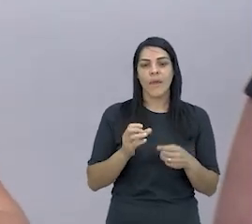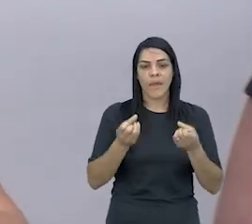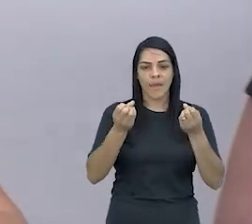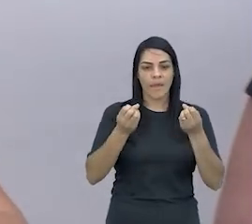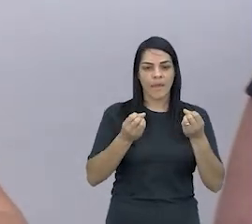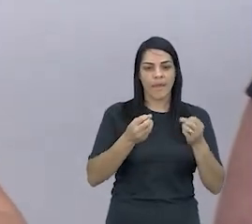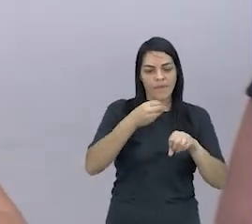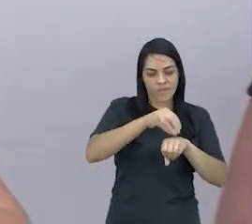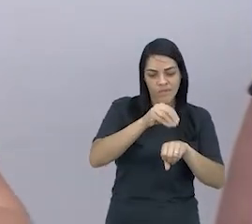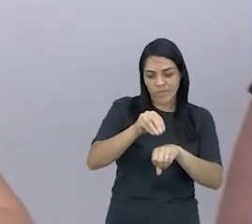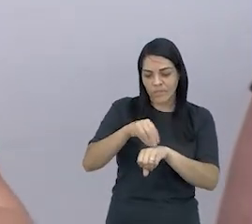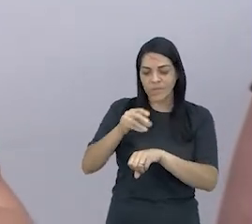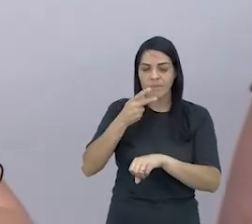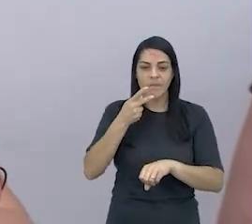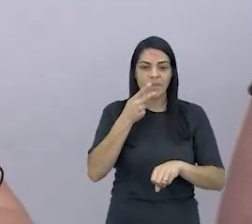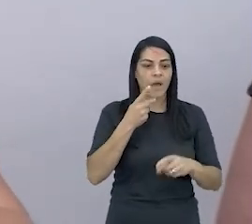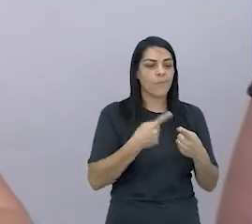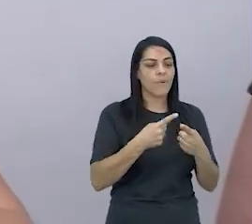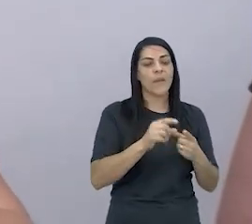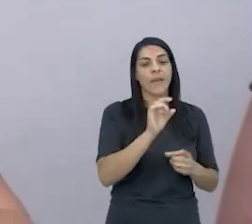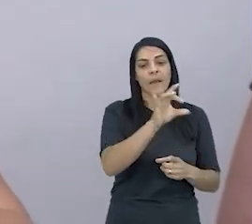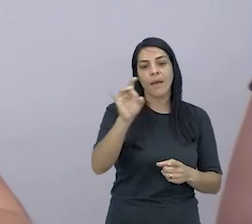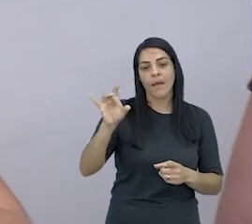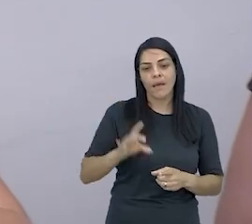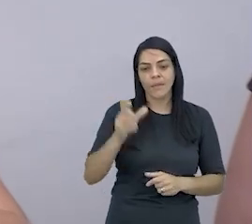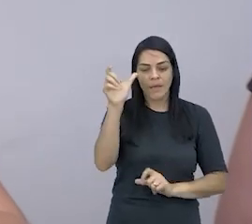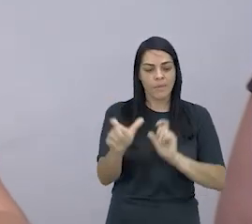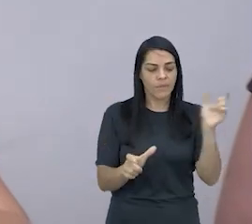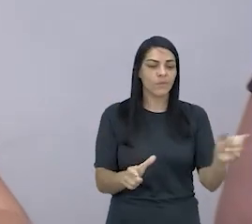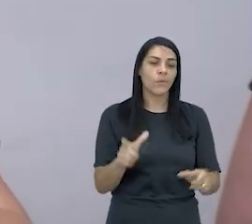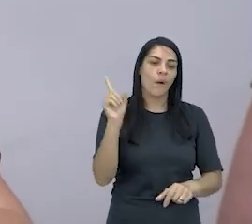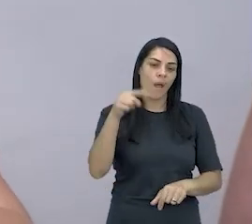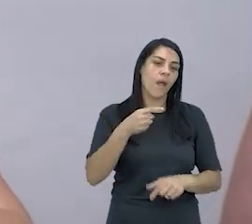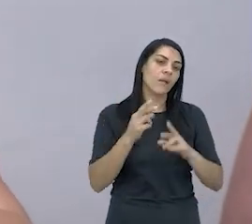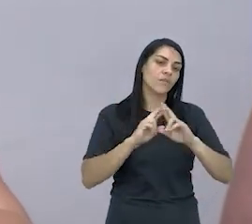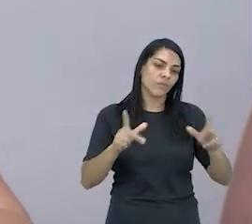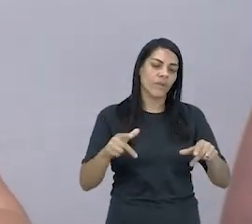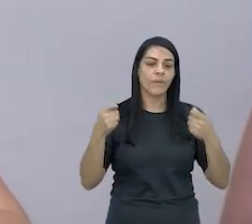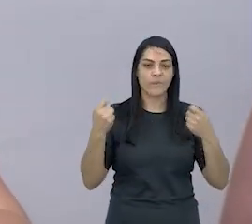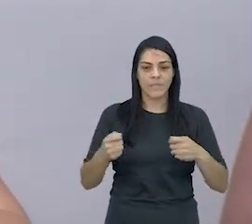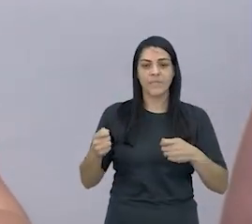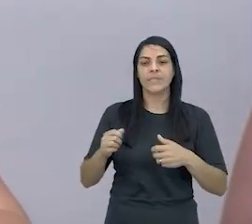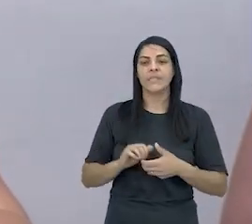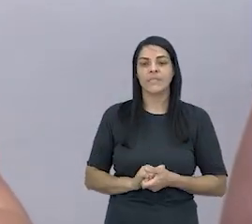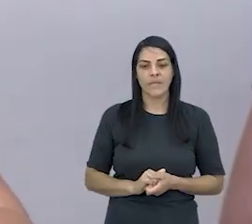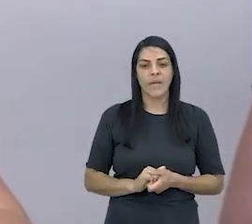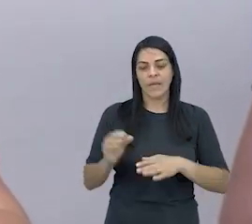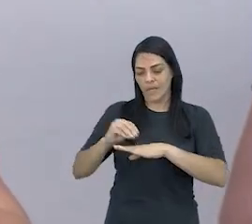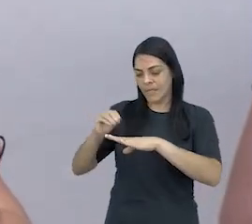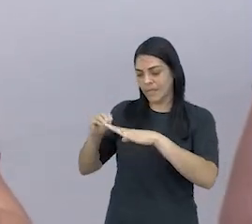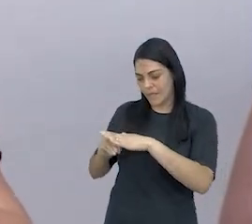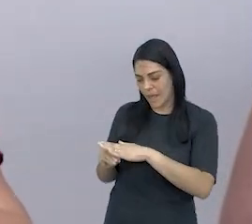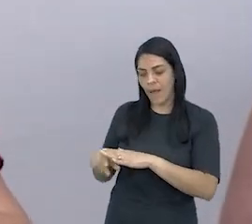né? Como todos os alunos da escola. Então, você tem que estar lá